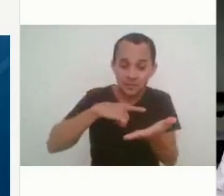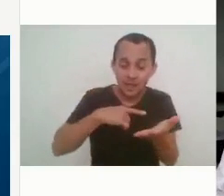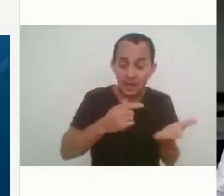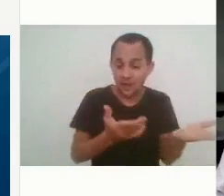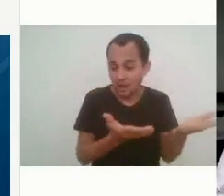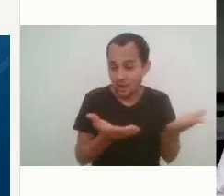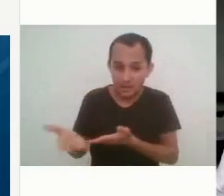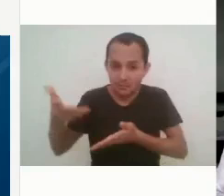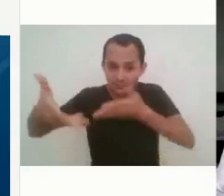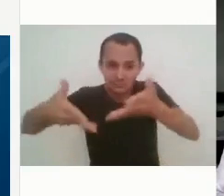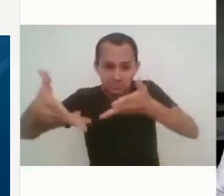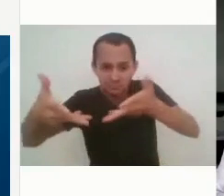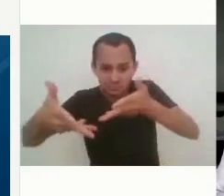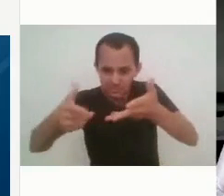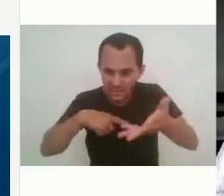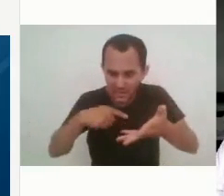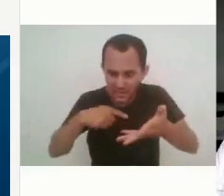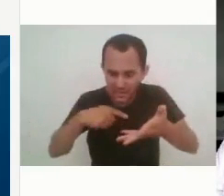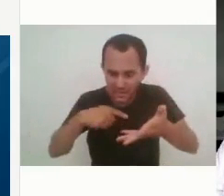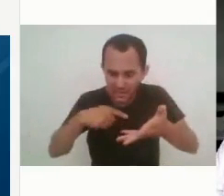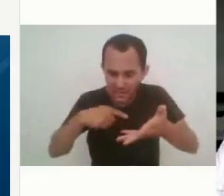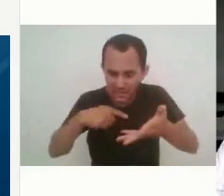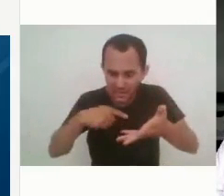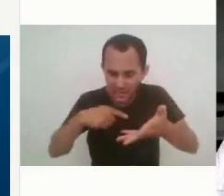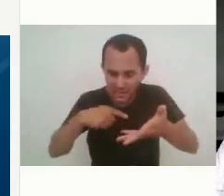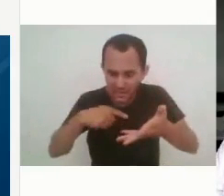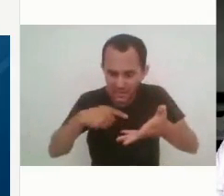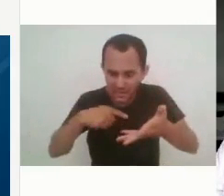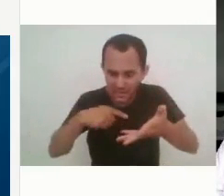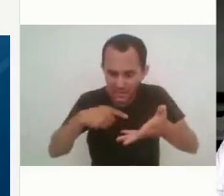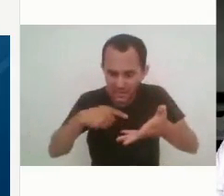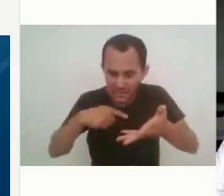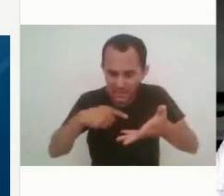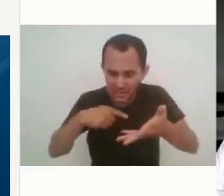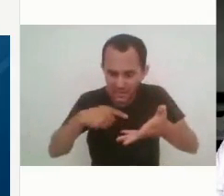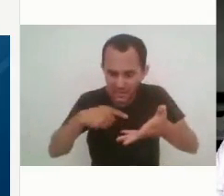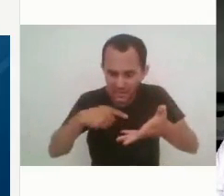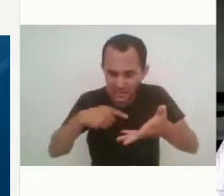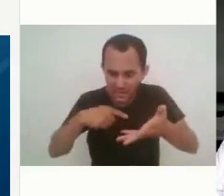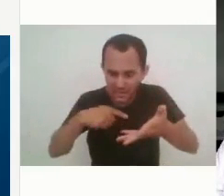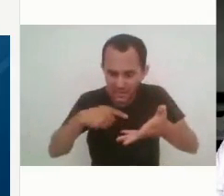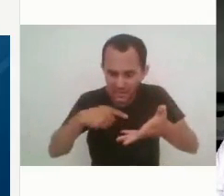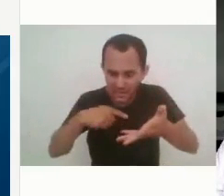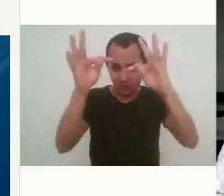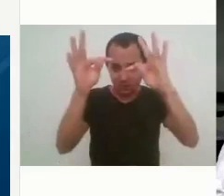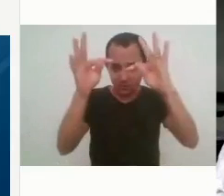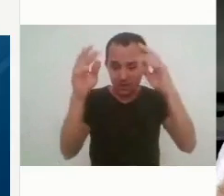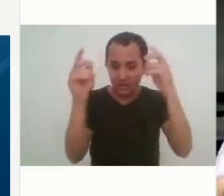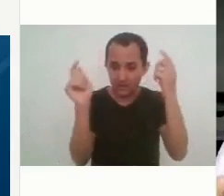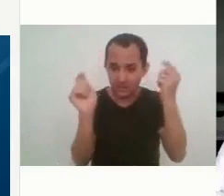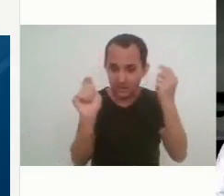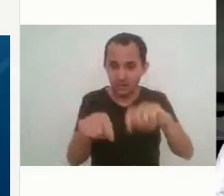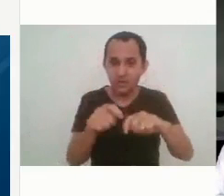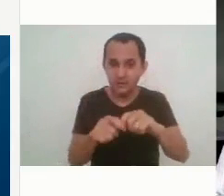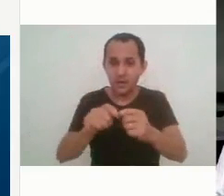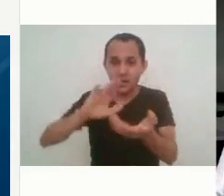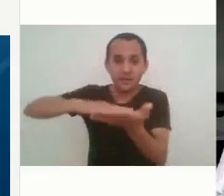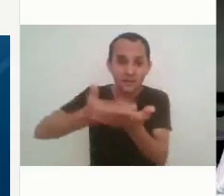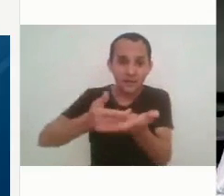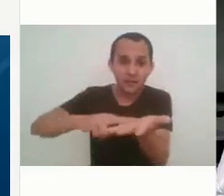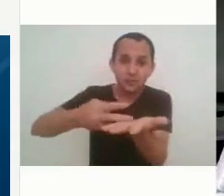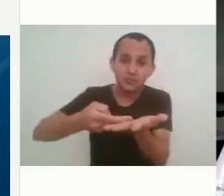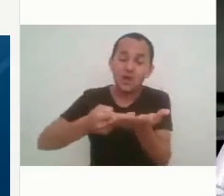ou não tem, se tem receptivo com tecnologia que faz a tradução ou não tem,